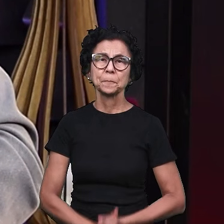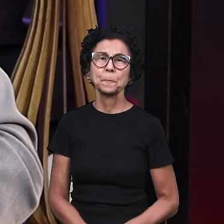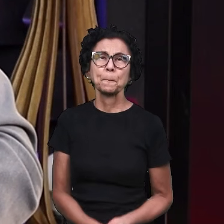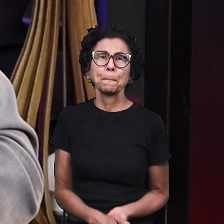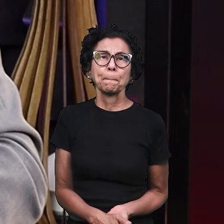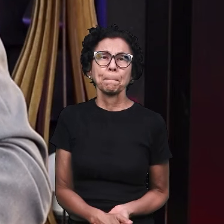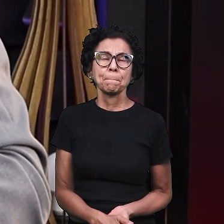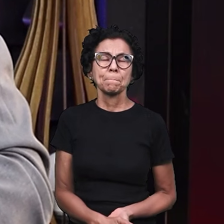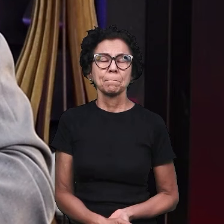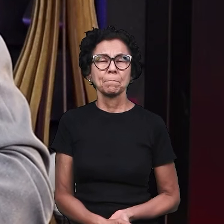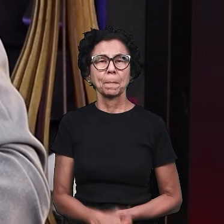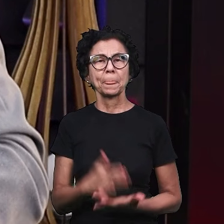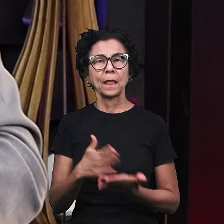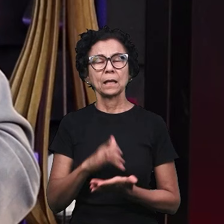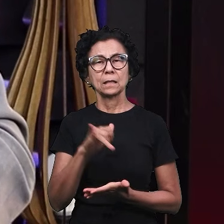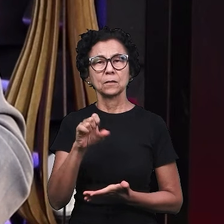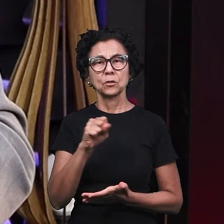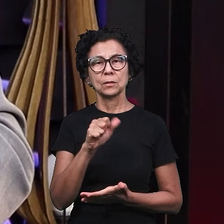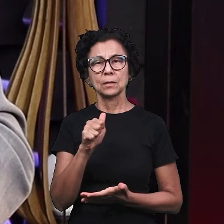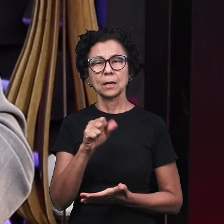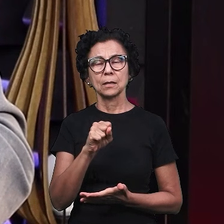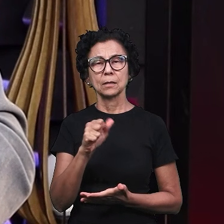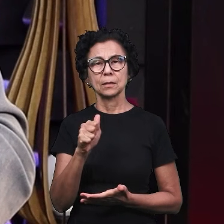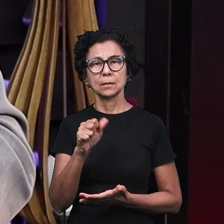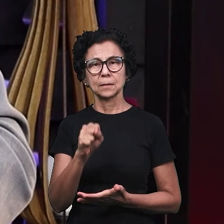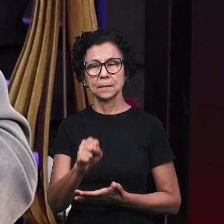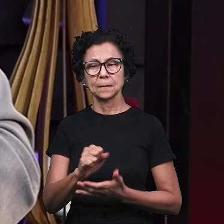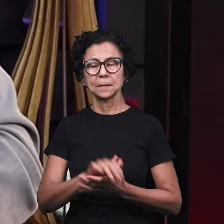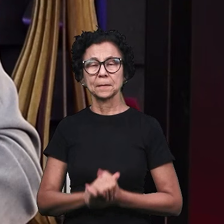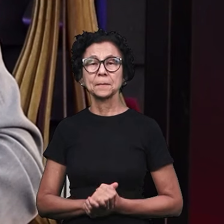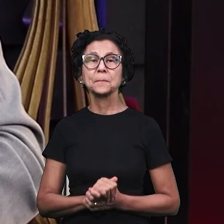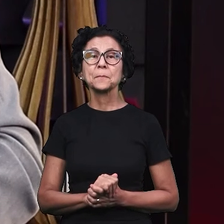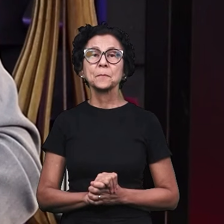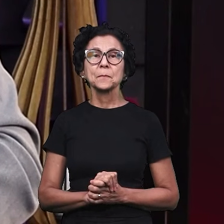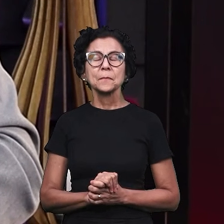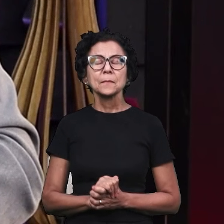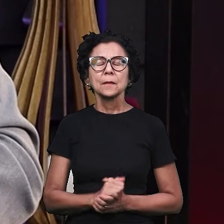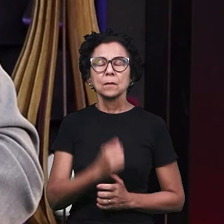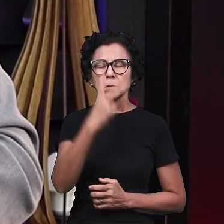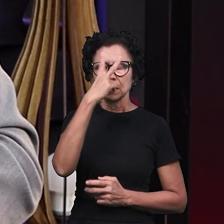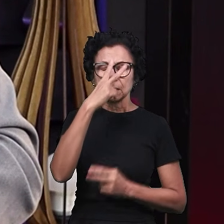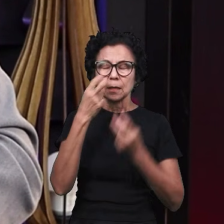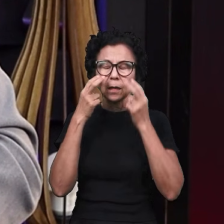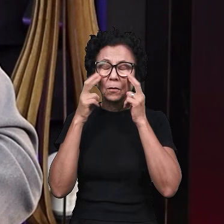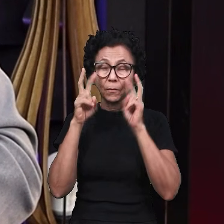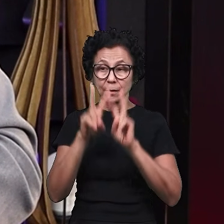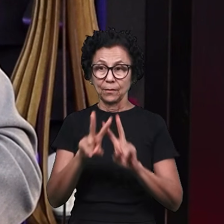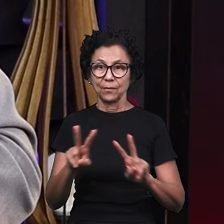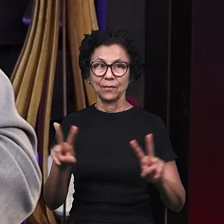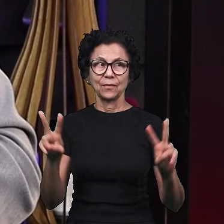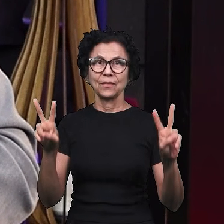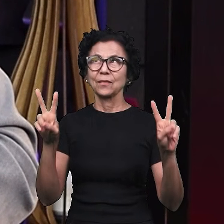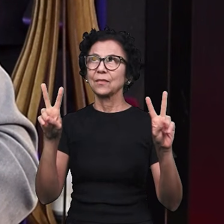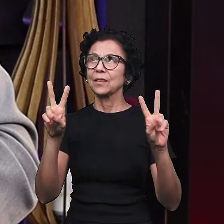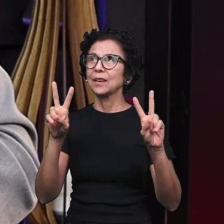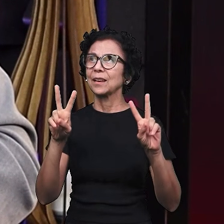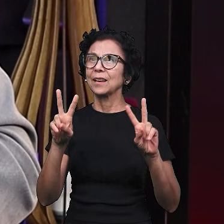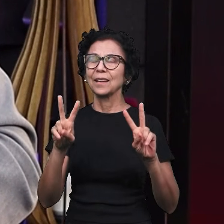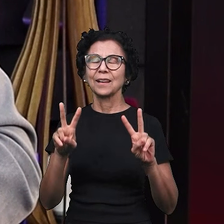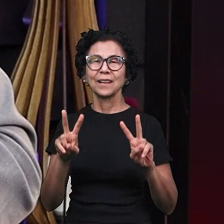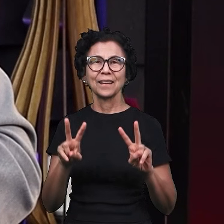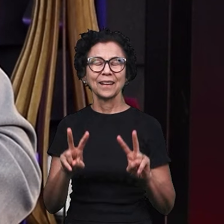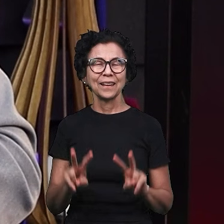que Isaías 5:6 está até referenciado ali, diz assim: então se abrirão os olhos dos cegos